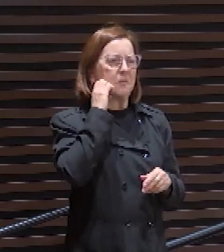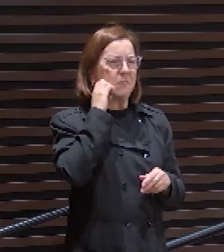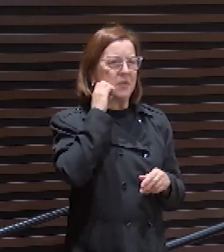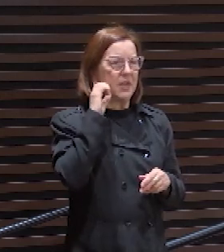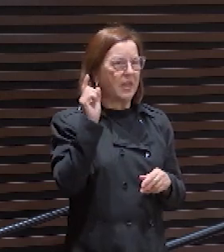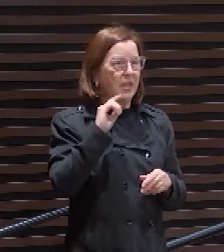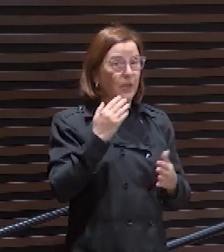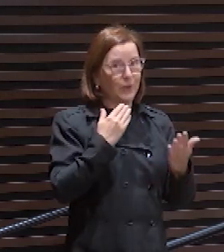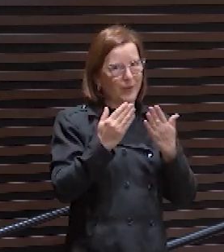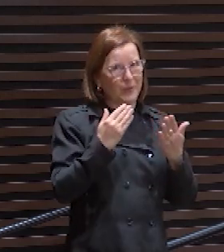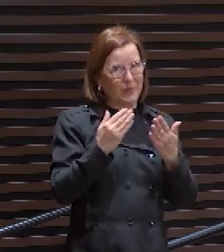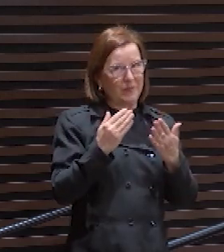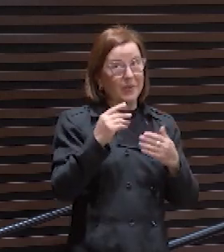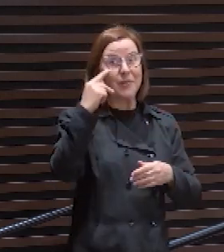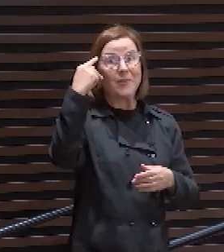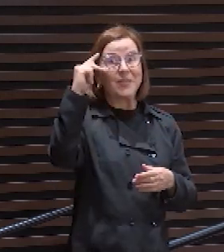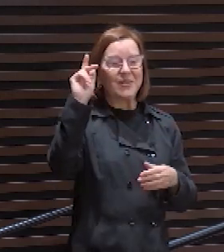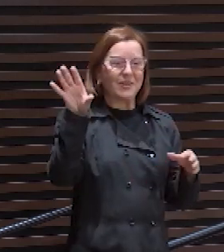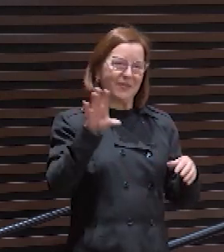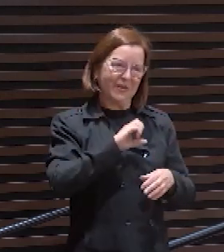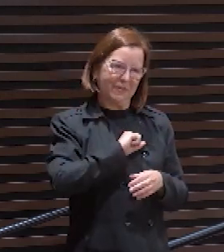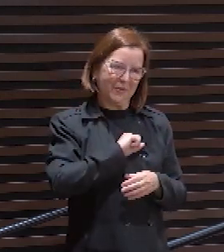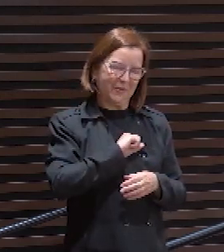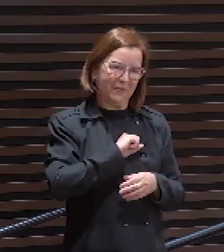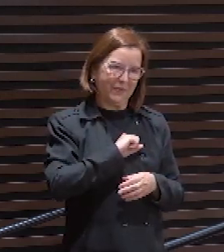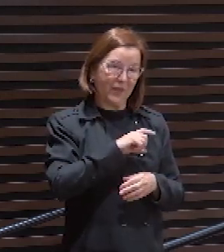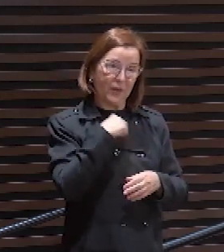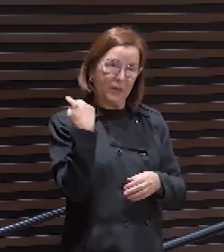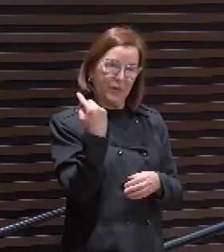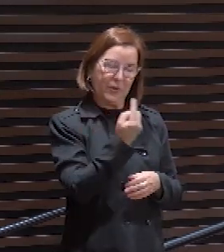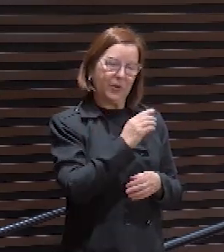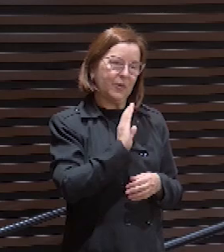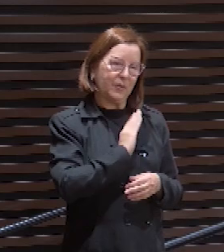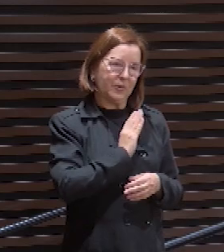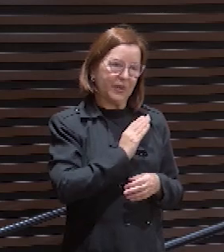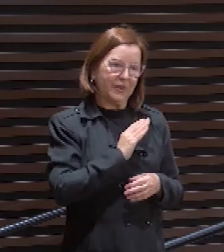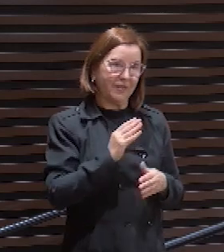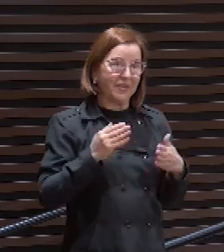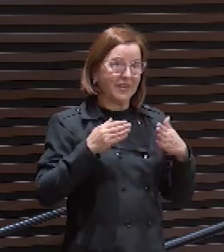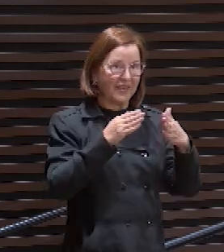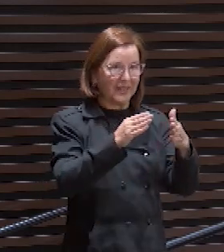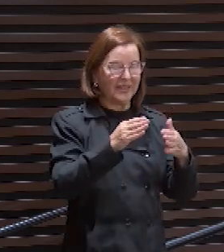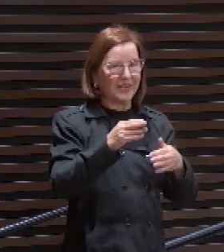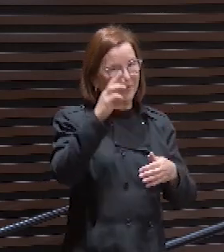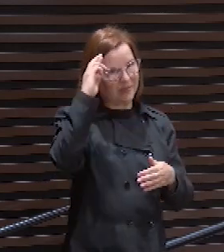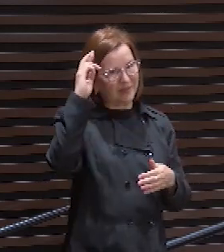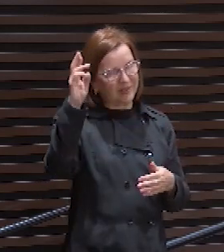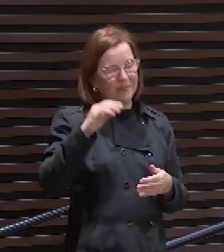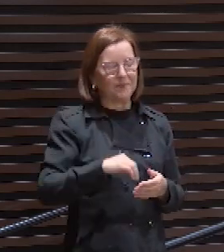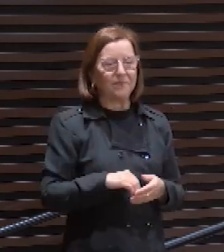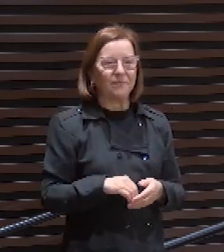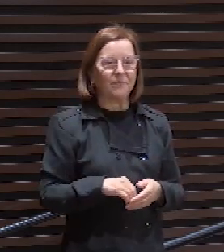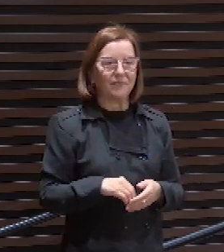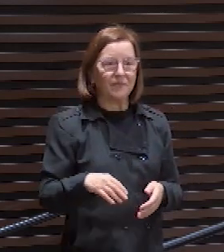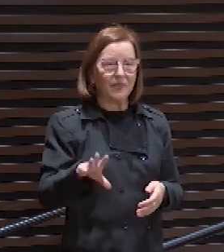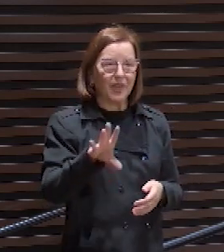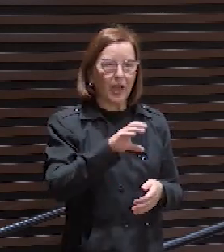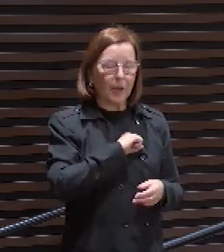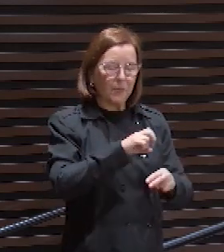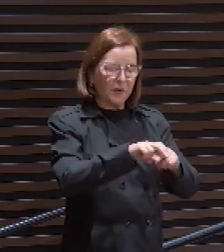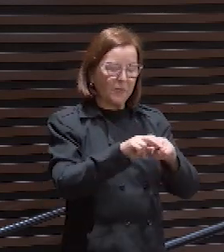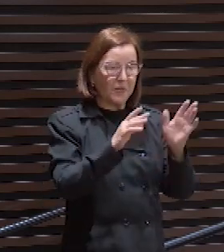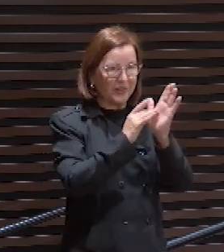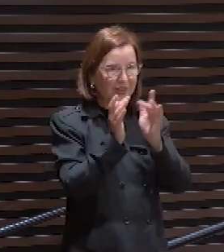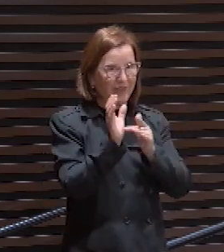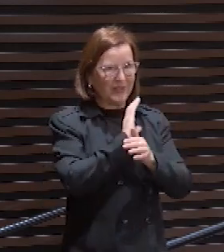nosso coração, ele tem que ser centrado ao Senhor. Voltando para o boletim, o amor radical por Jesus Cristo